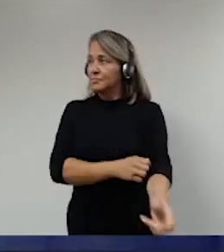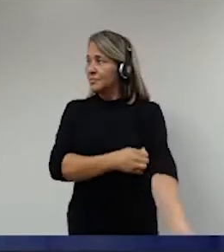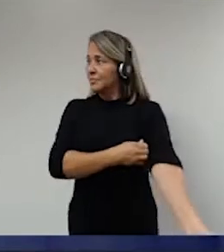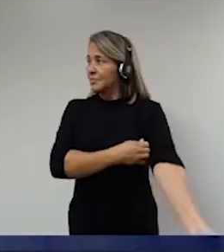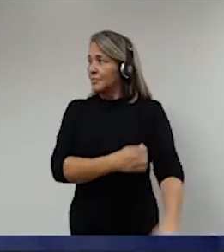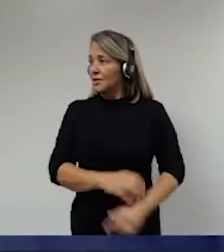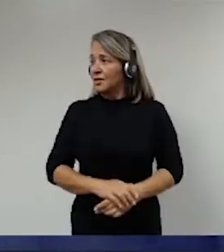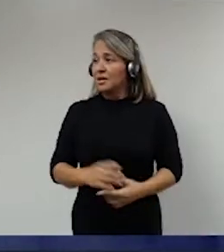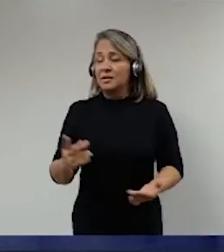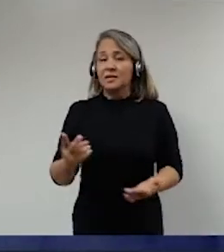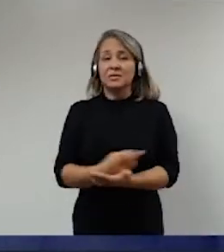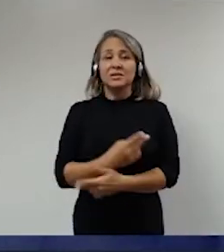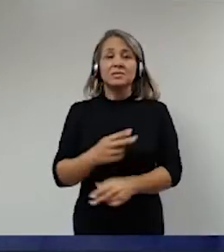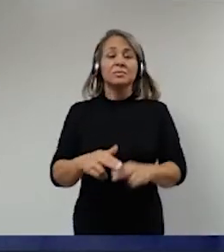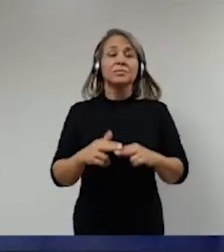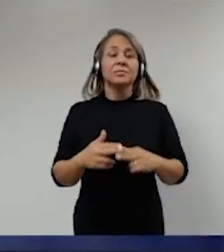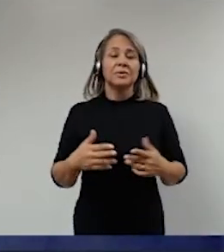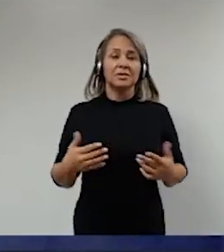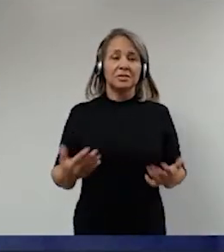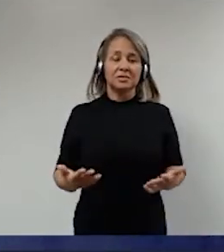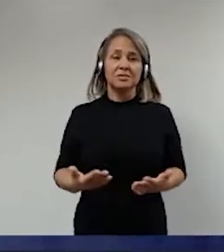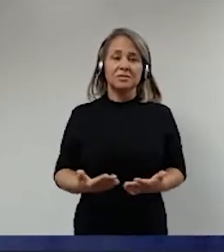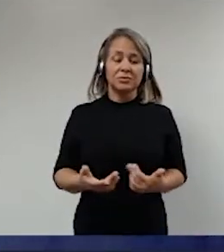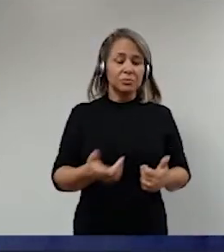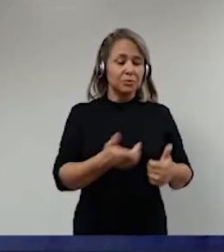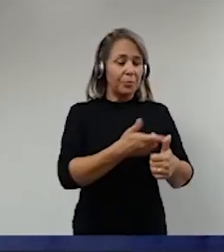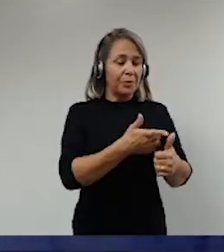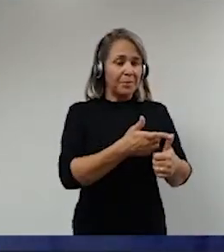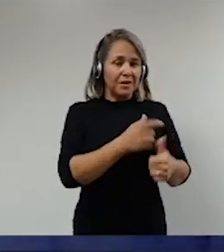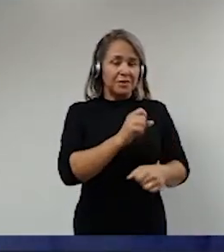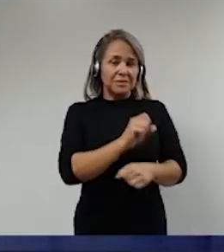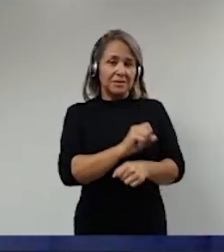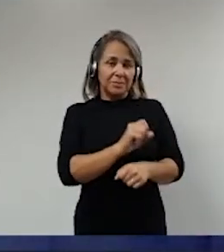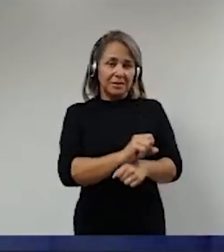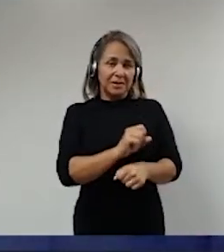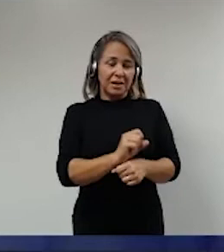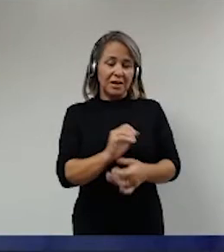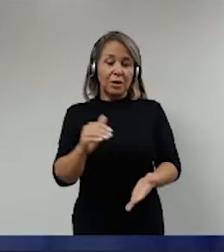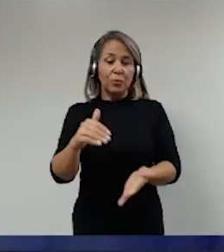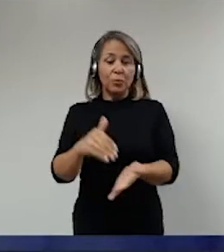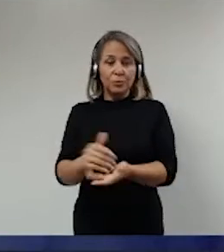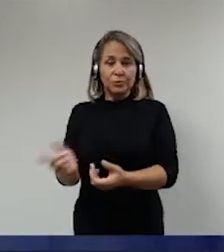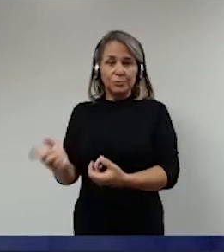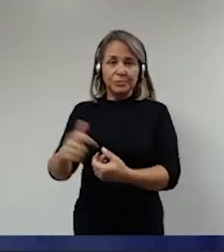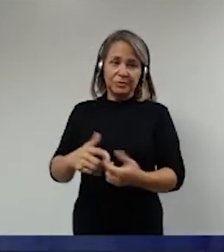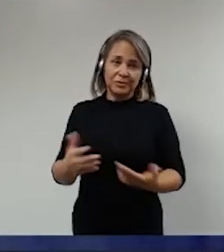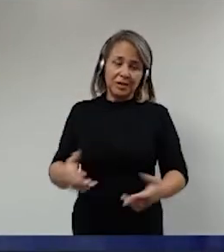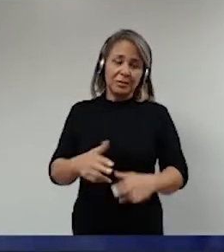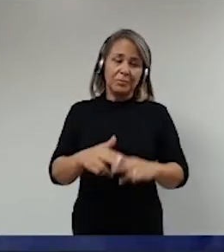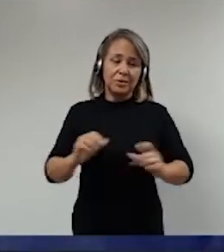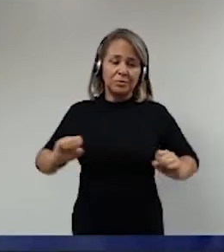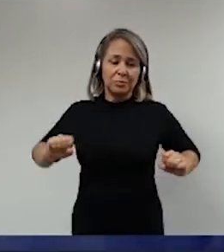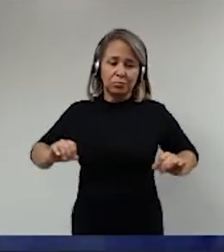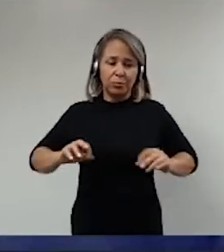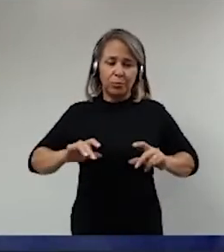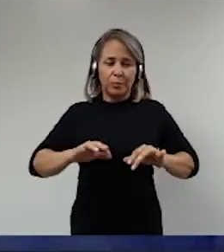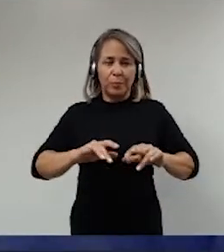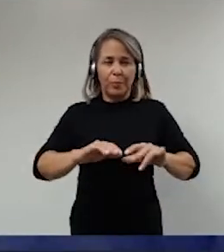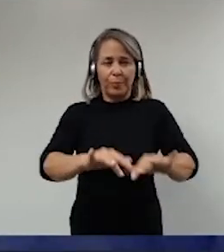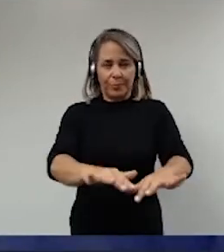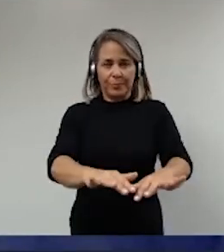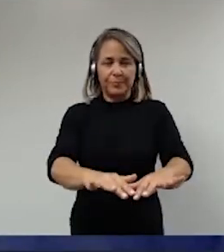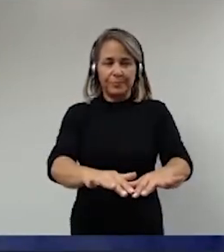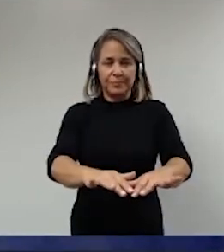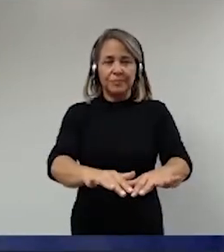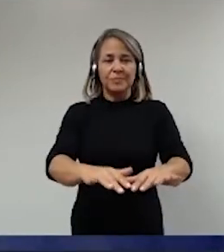sofreu por conta, foram os primeiros a parar e serão os últimos a retornar, por conta das aglomerações,